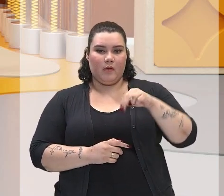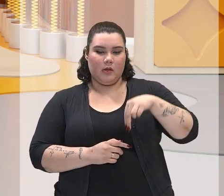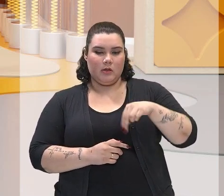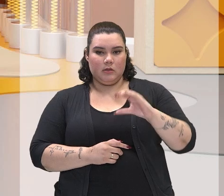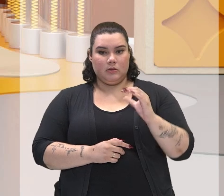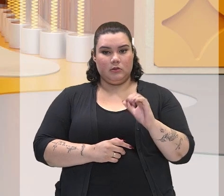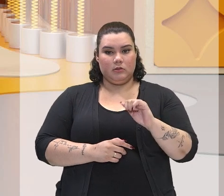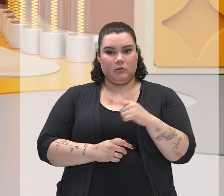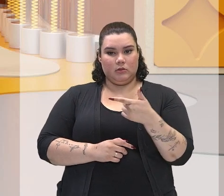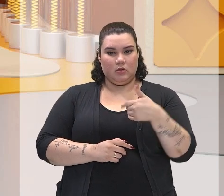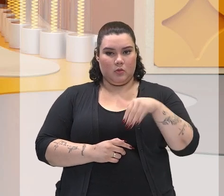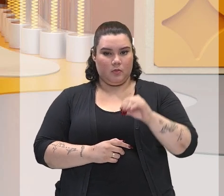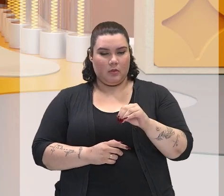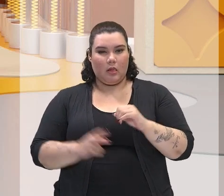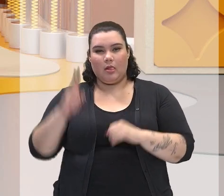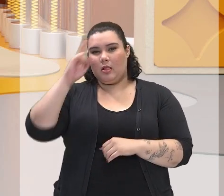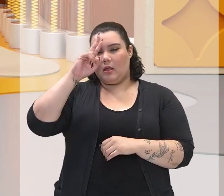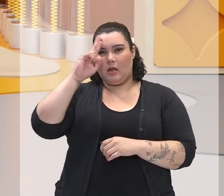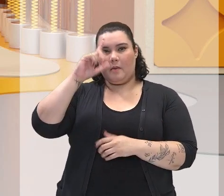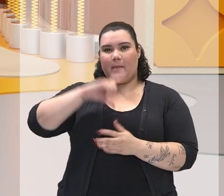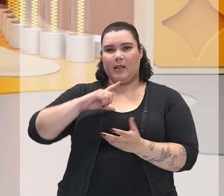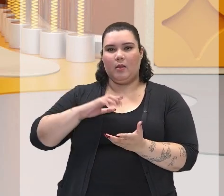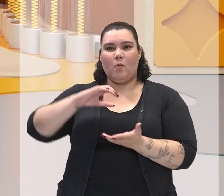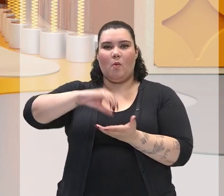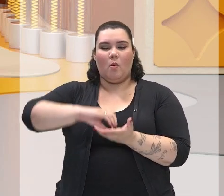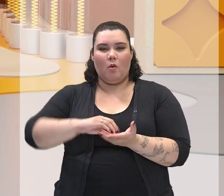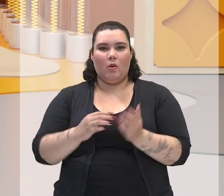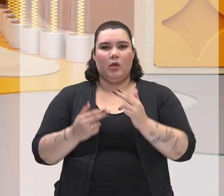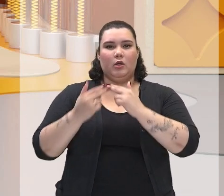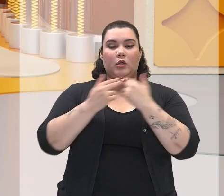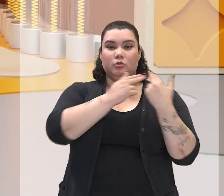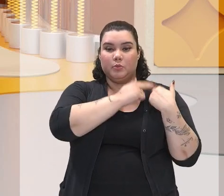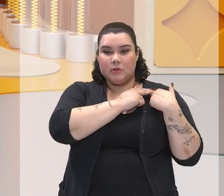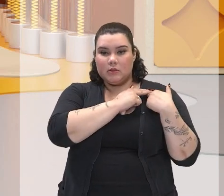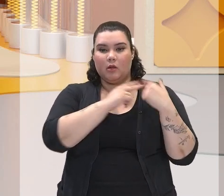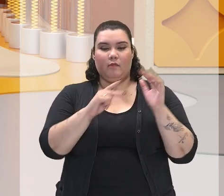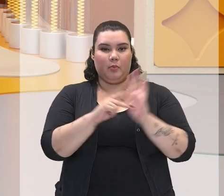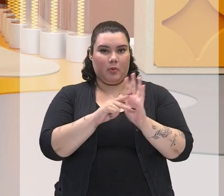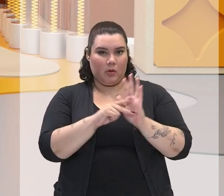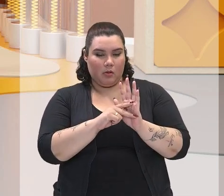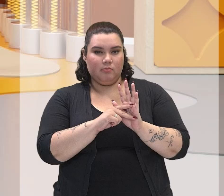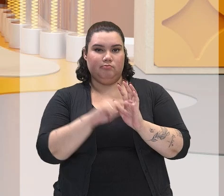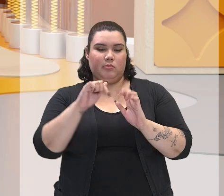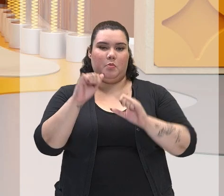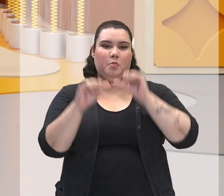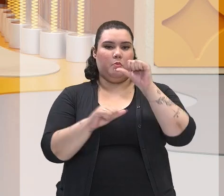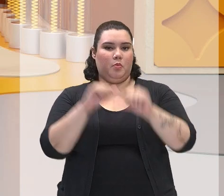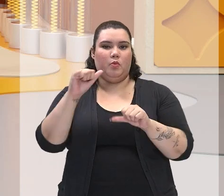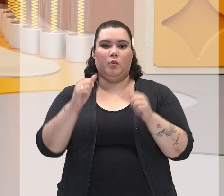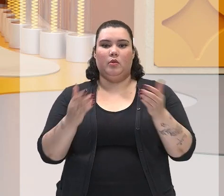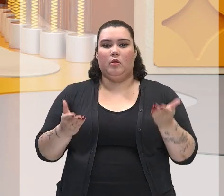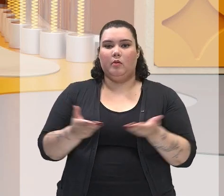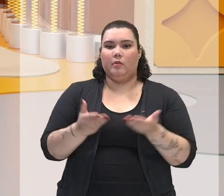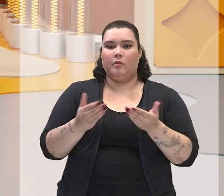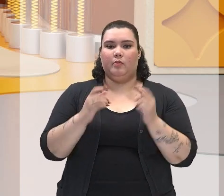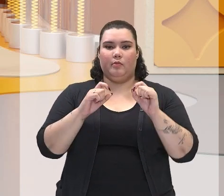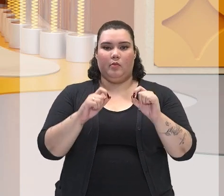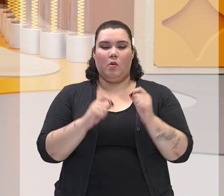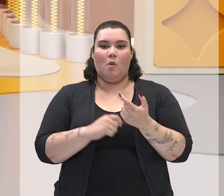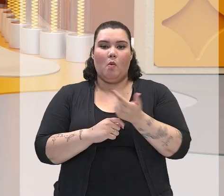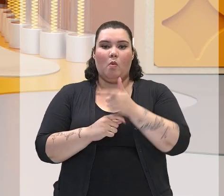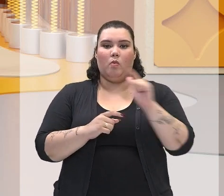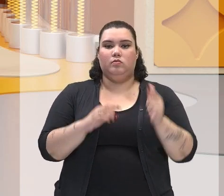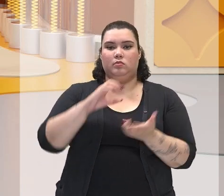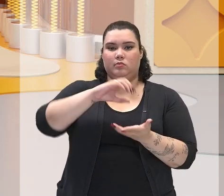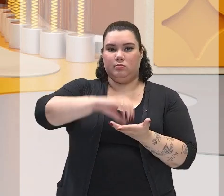Constituinte, uma vez que já foi estabelecida a monarquia parlamentarista, vai ser transformada agora em um outro órgão chamado